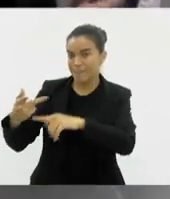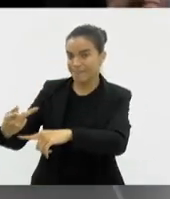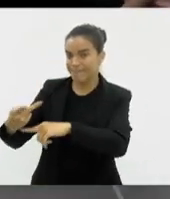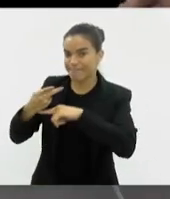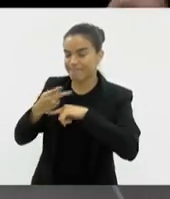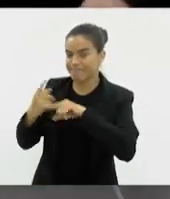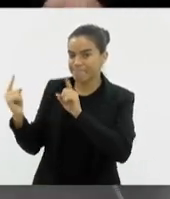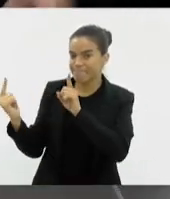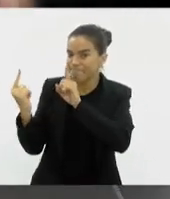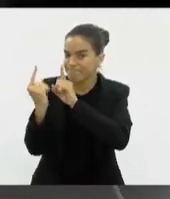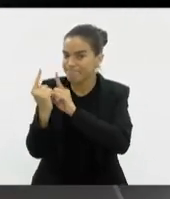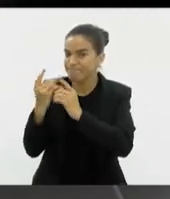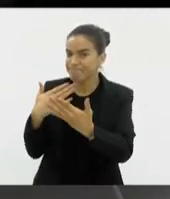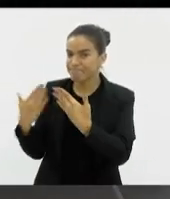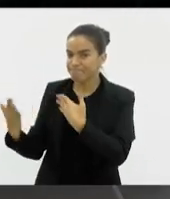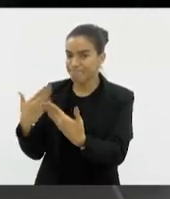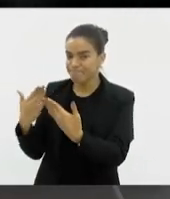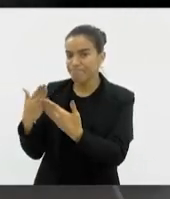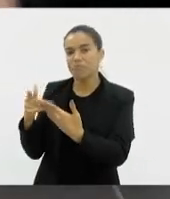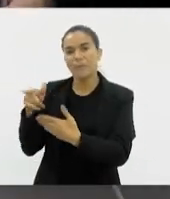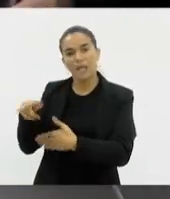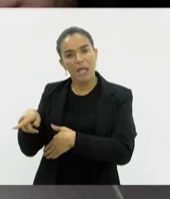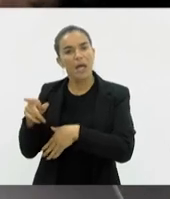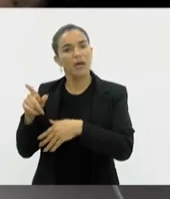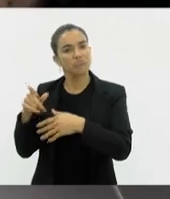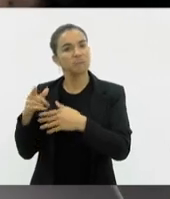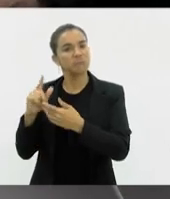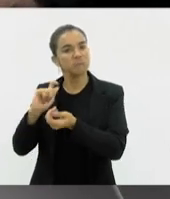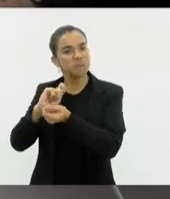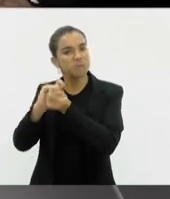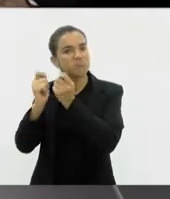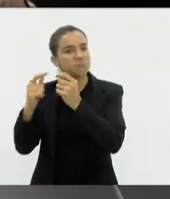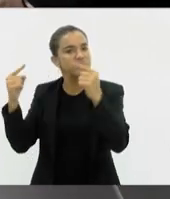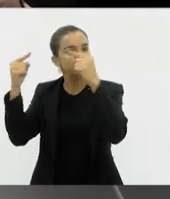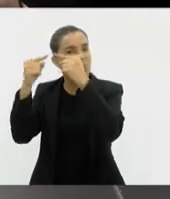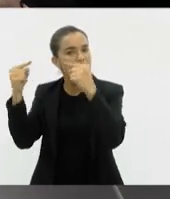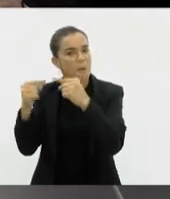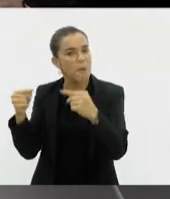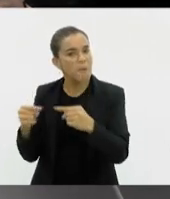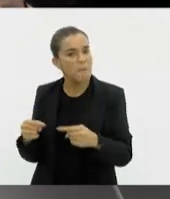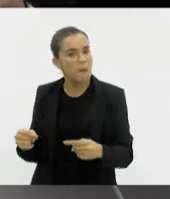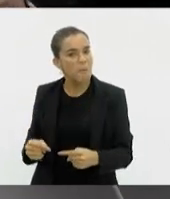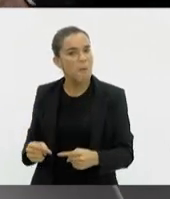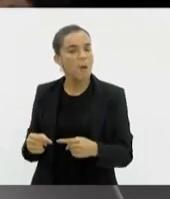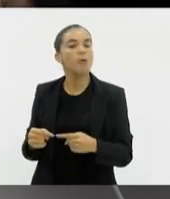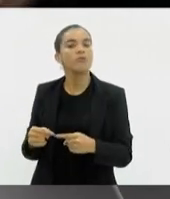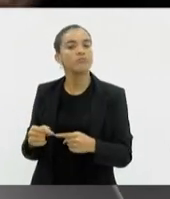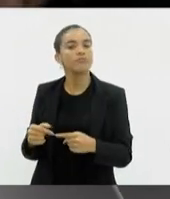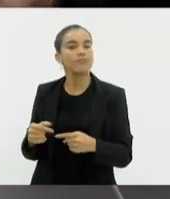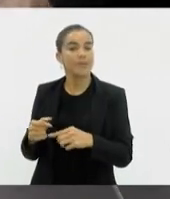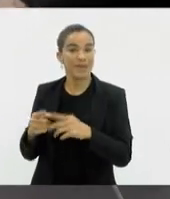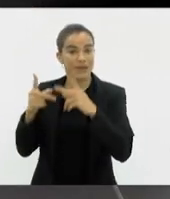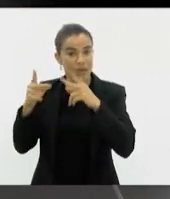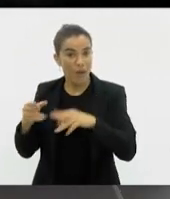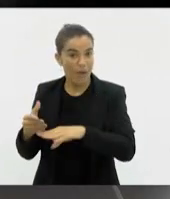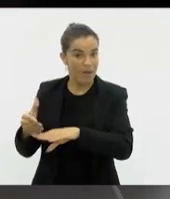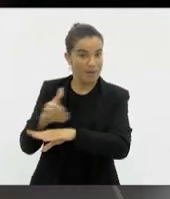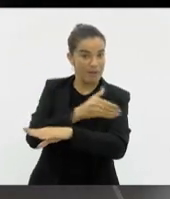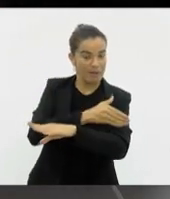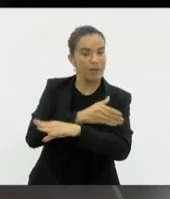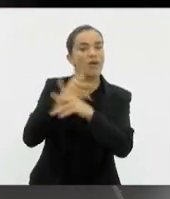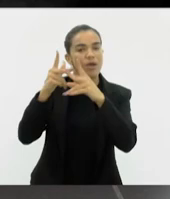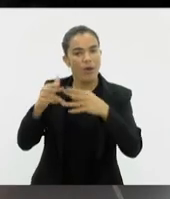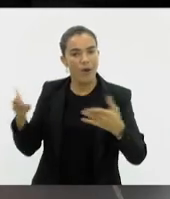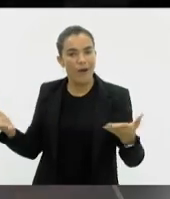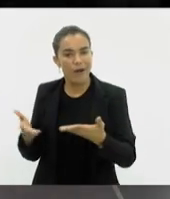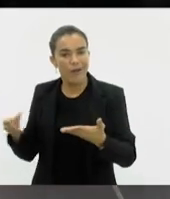a entidade ela se adequa a qualquer uma das regras que a gente queira adotar, tanto a anterior quanto a nova. E aí